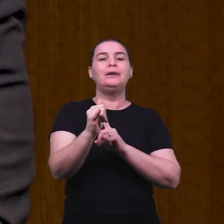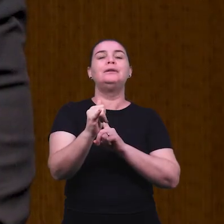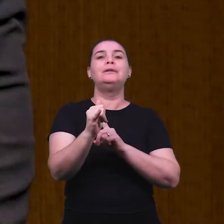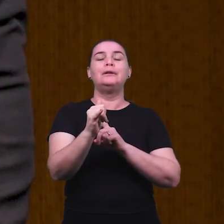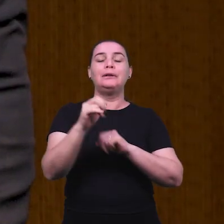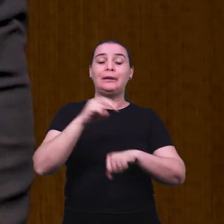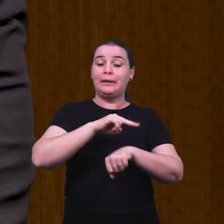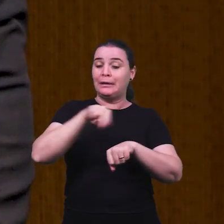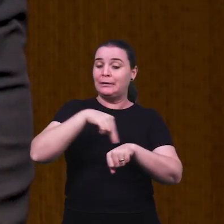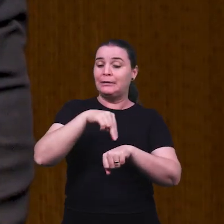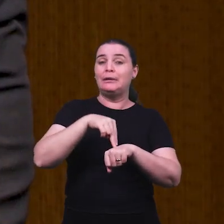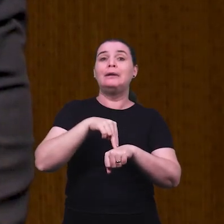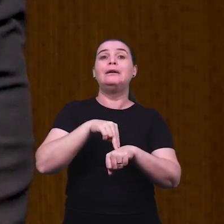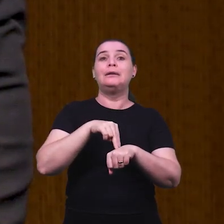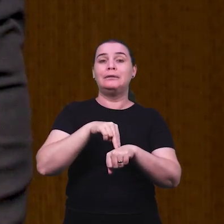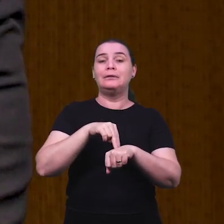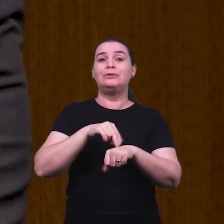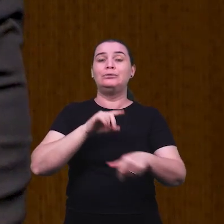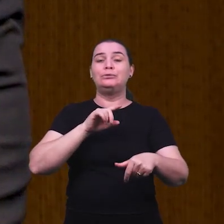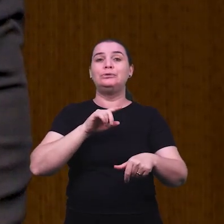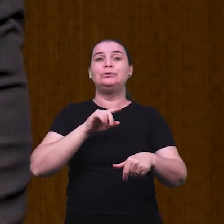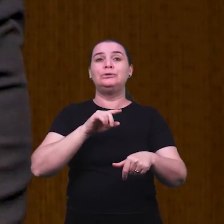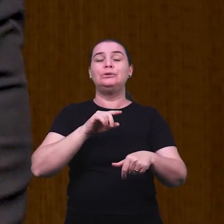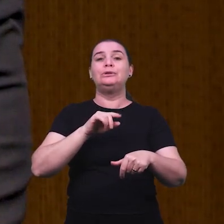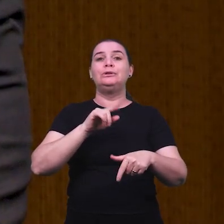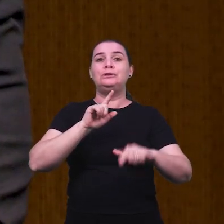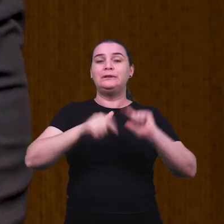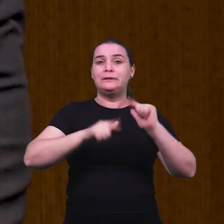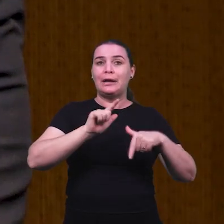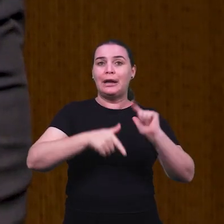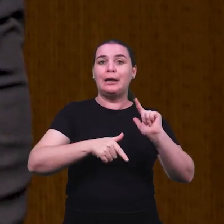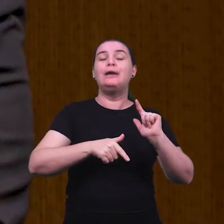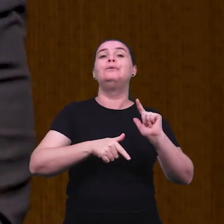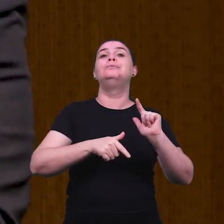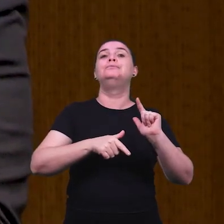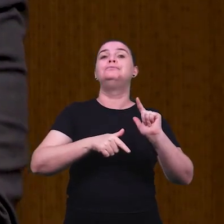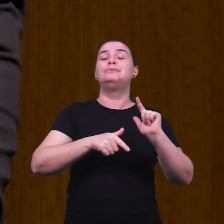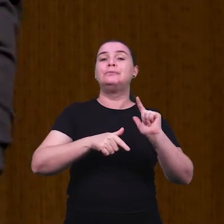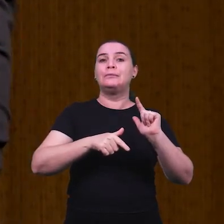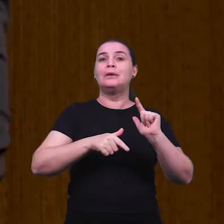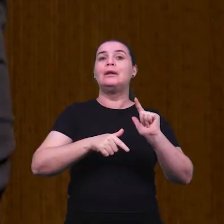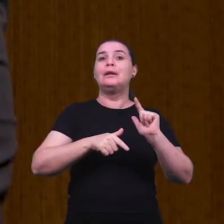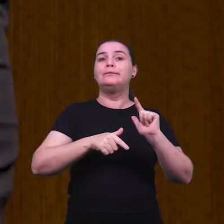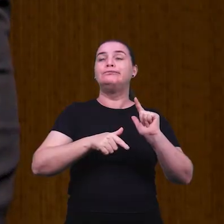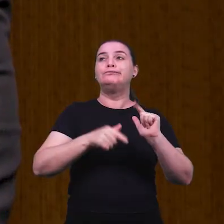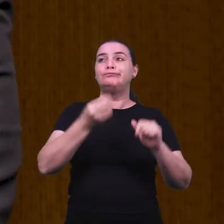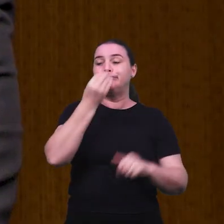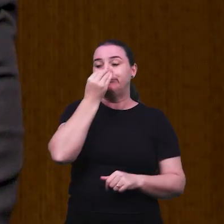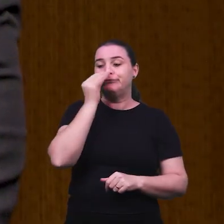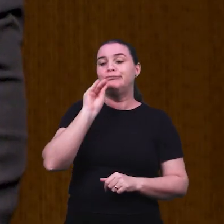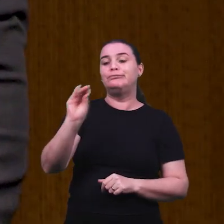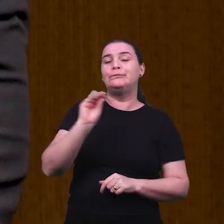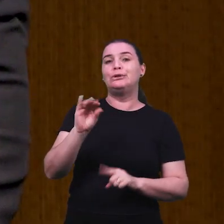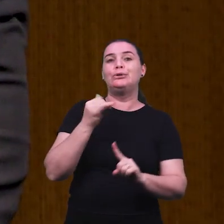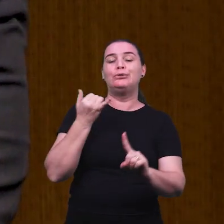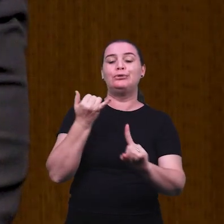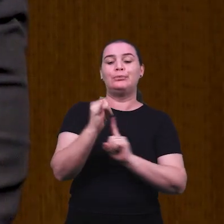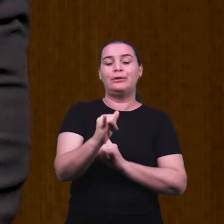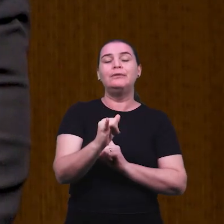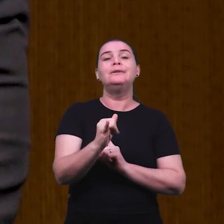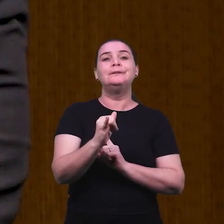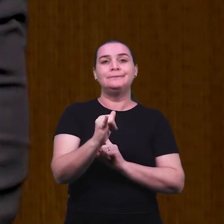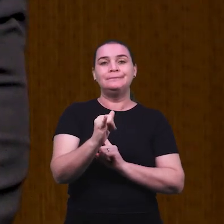e essa nação, que é a nação de Israel, ela muitas vezes deixa de ouvir os profetas. Há até